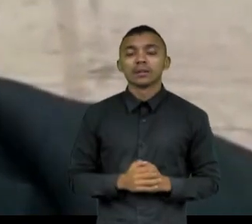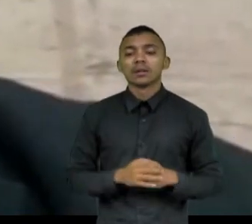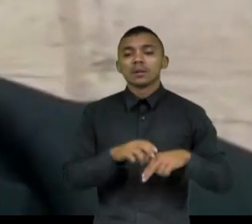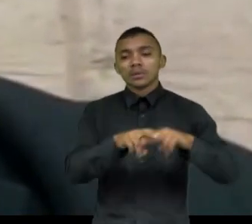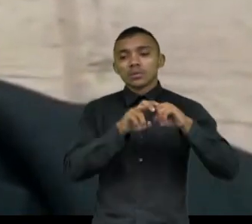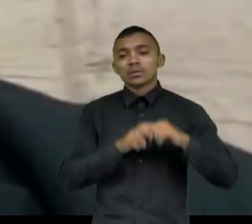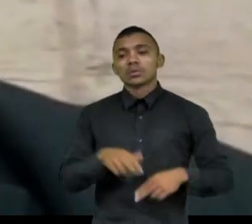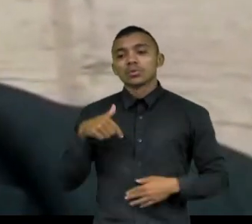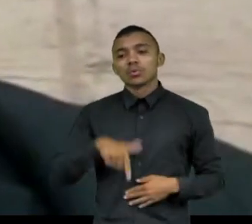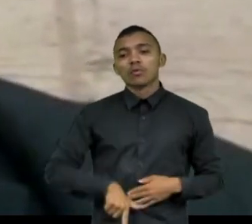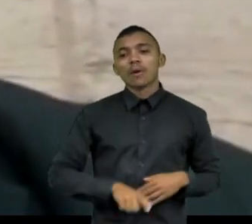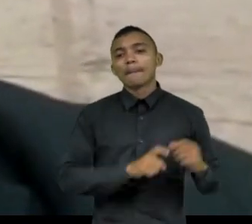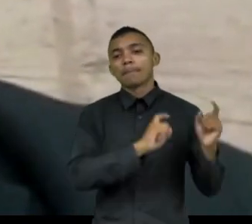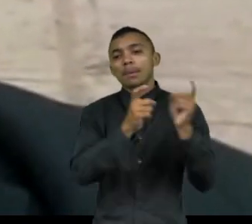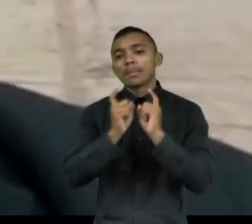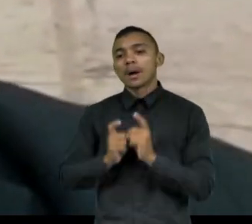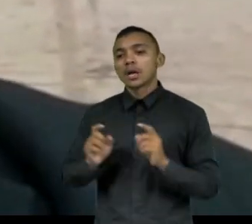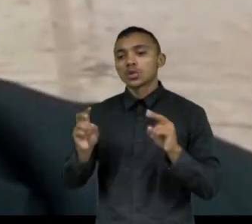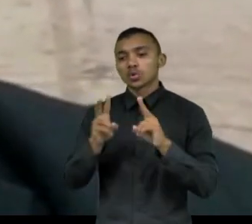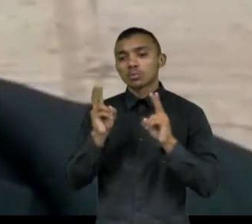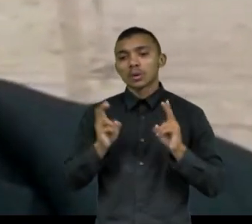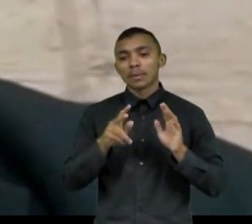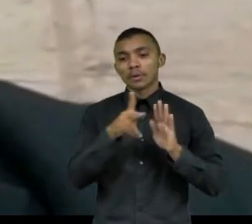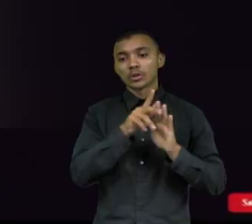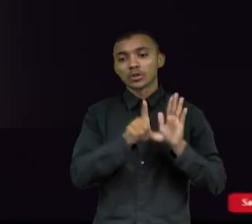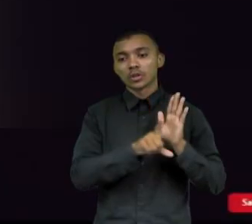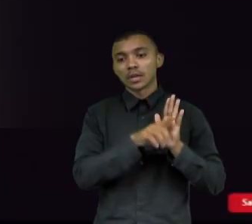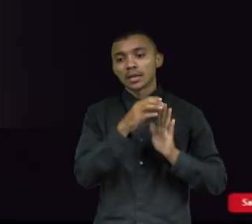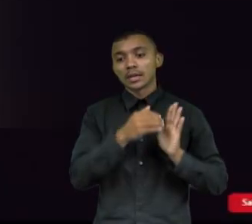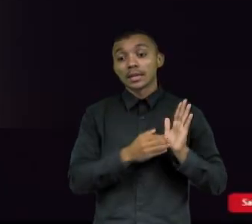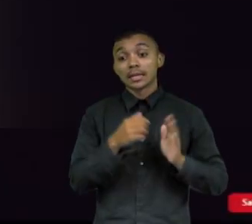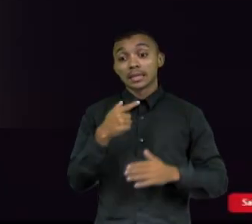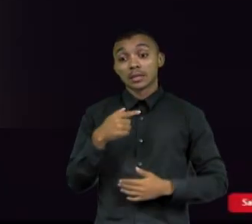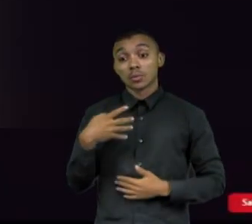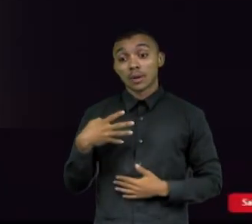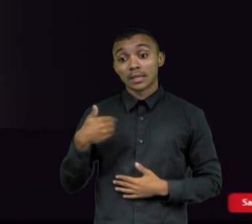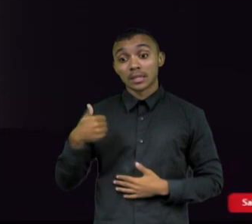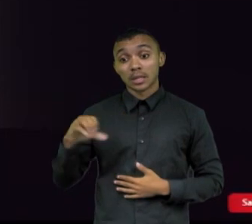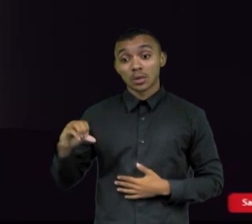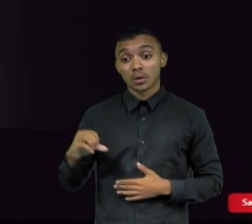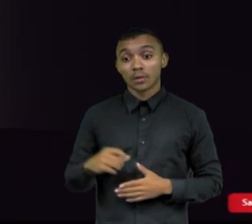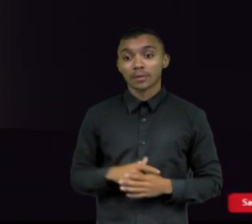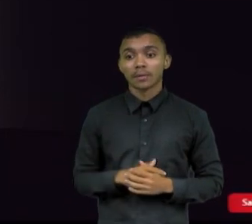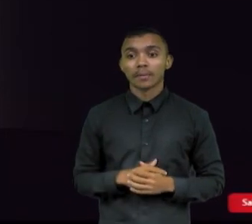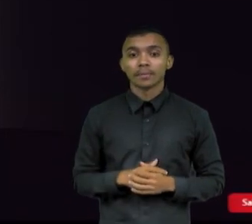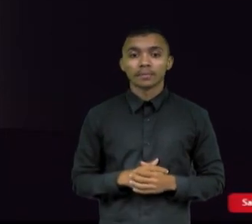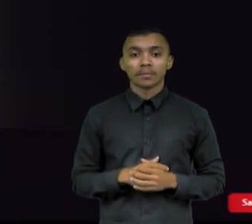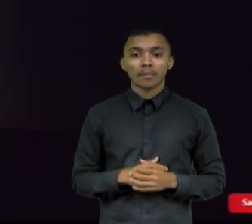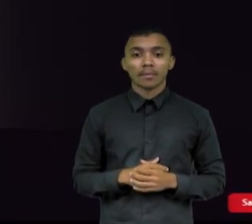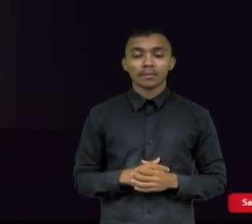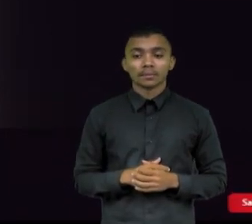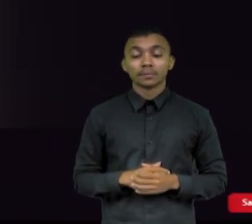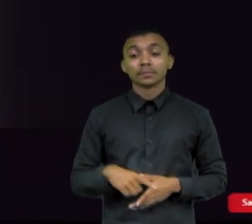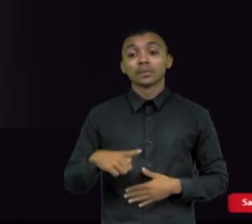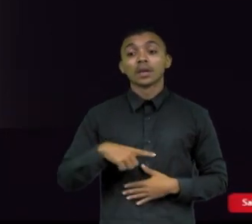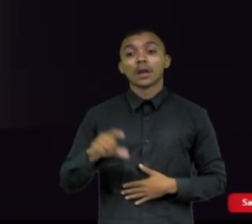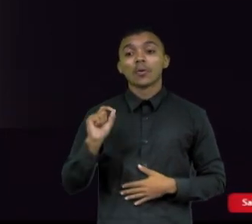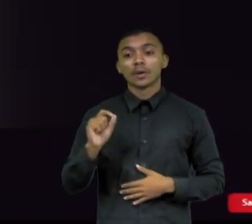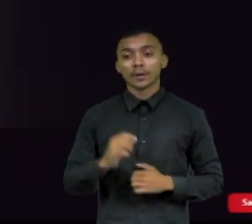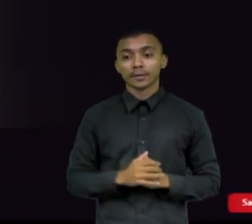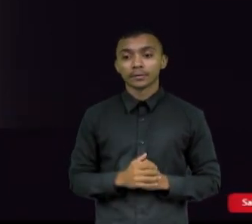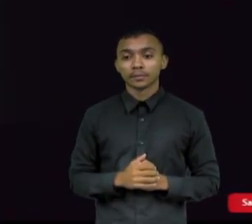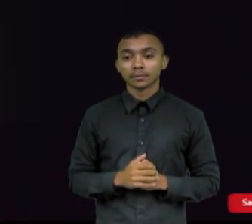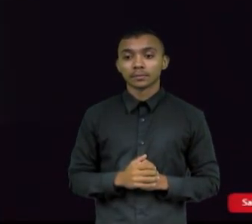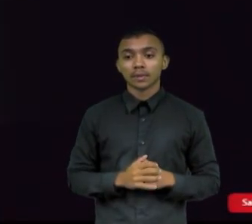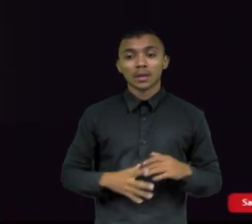discussão em relação ao projeto de lei 7419. Uma das alterações do projeto de lei em discussão também cria barreiras para